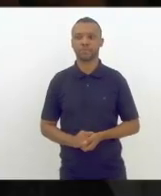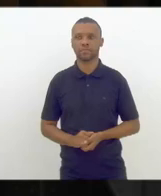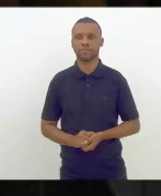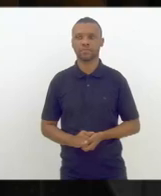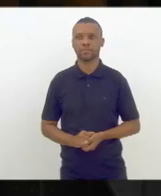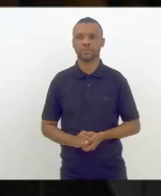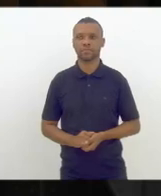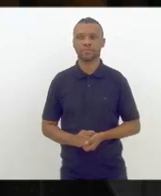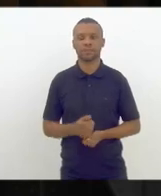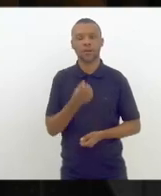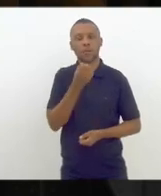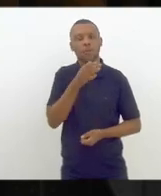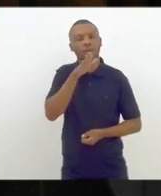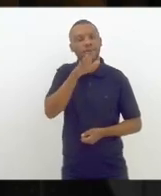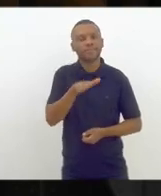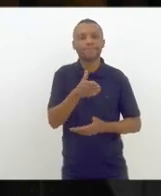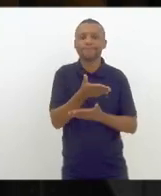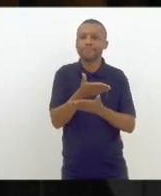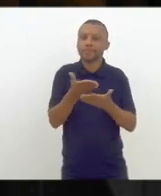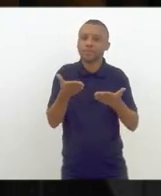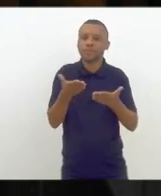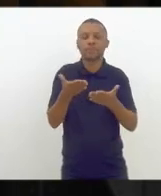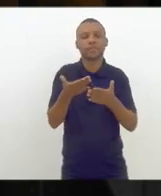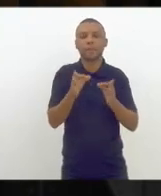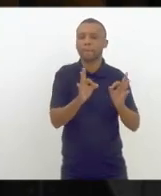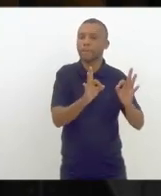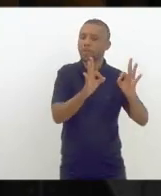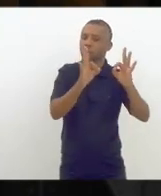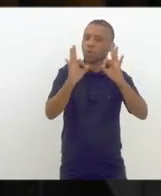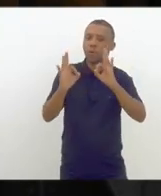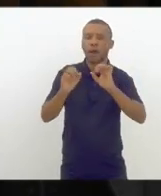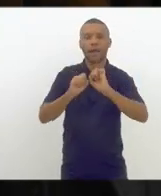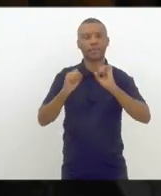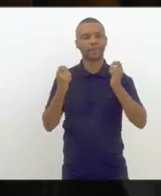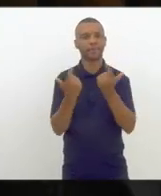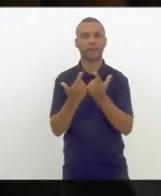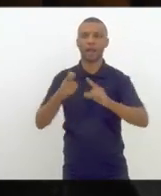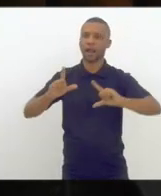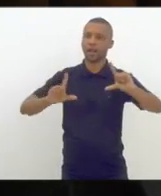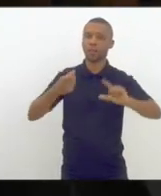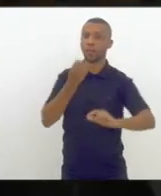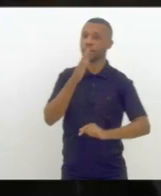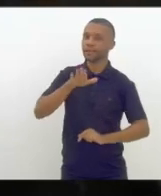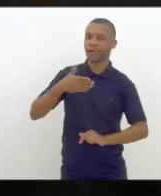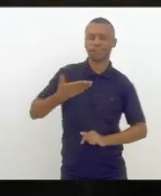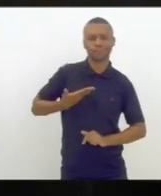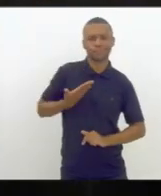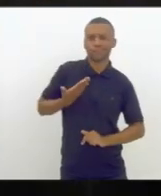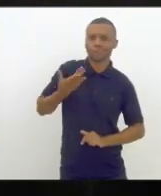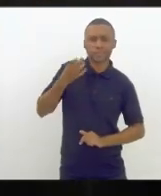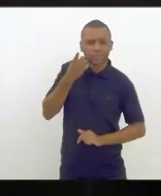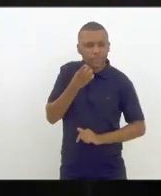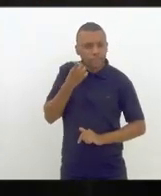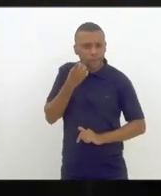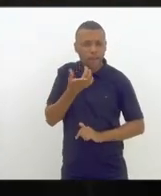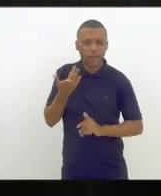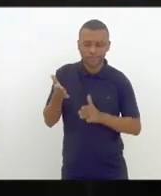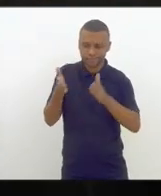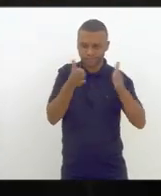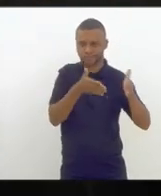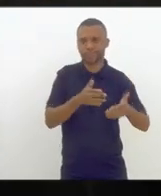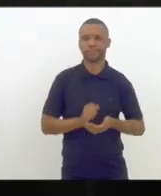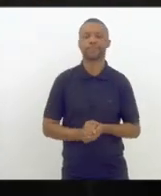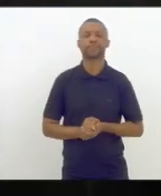Muito boa tarde a todos que acompanham a TV Alerj de casa. Boa tarde aos meus pares. O motivo da minha vinda